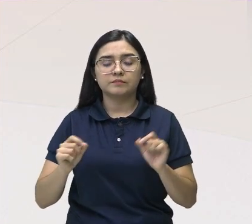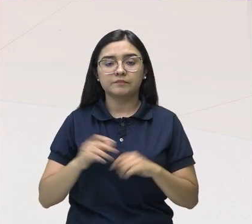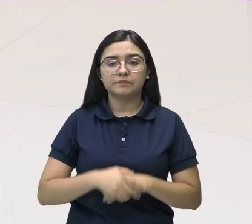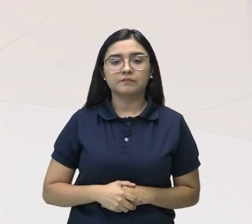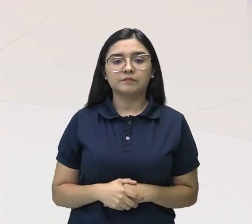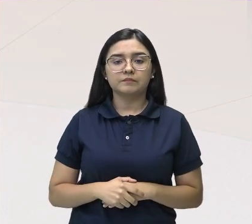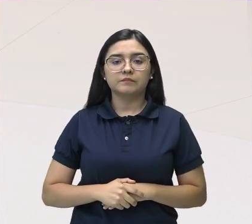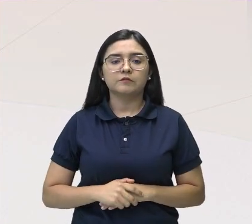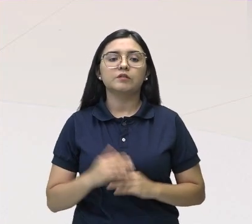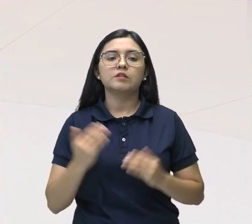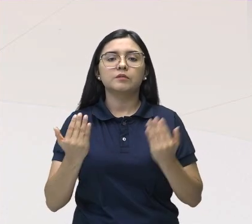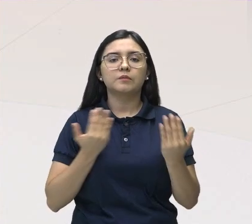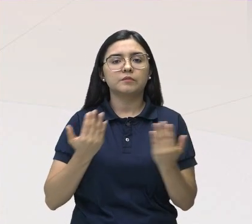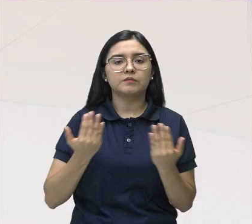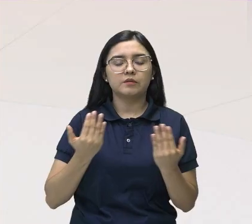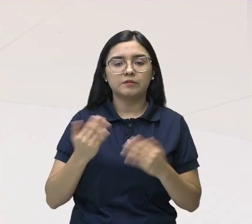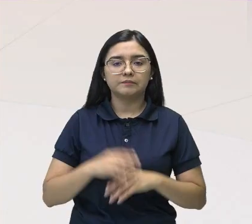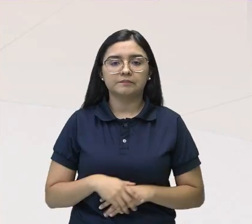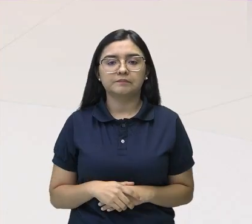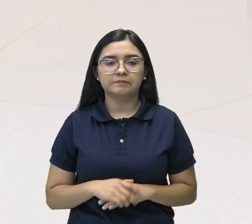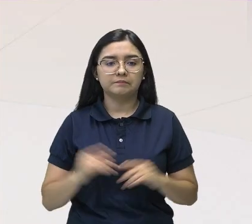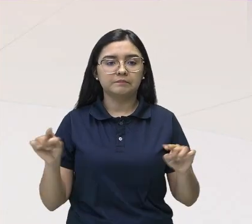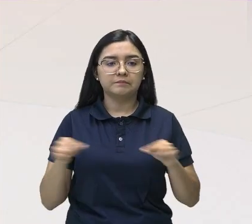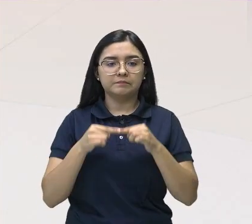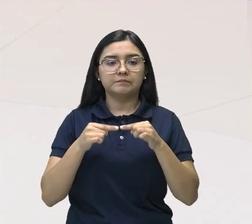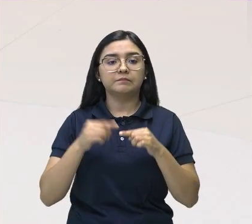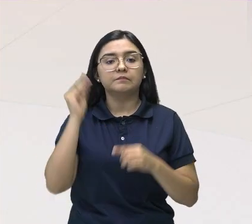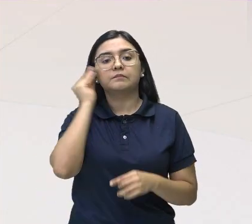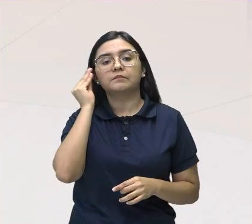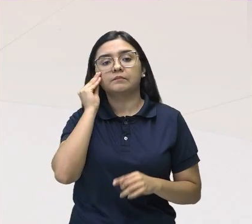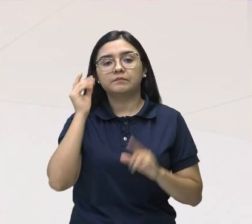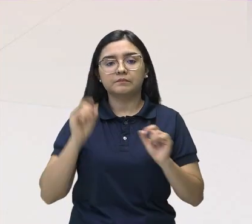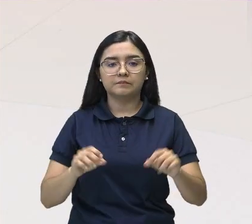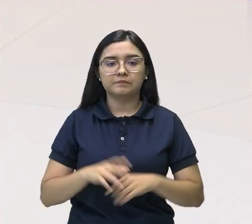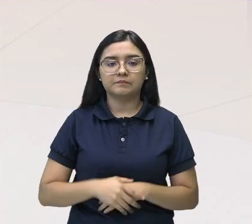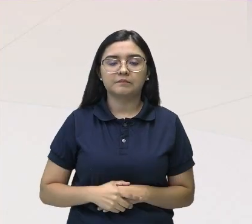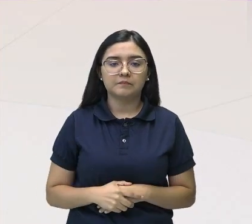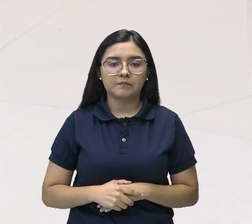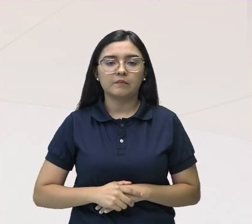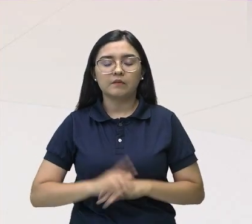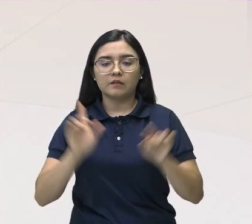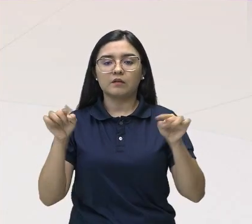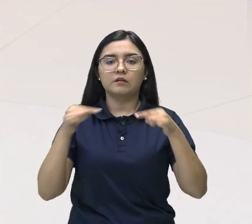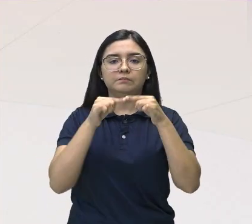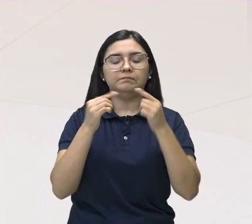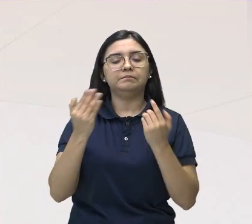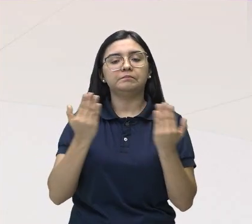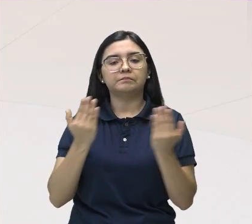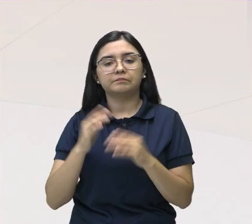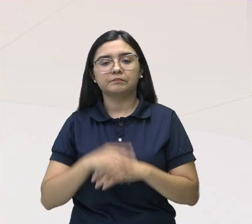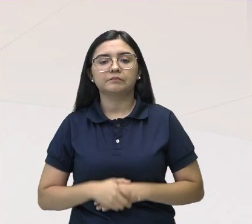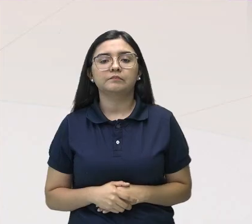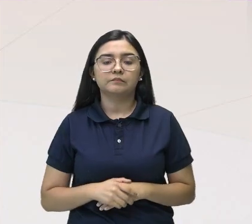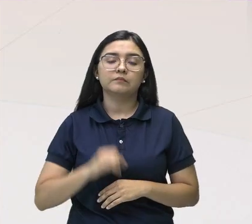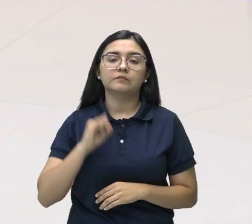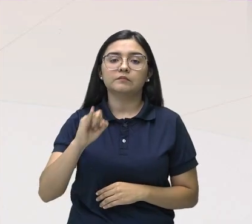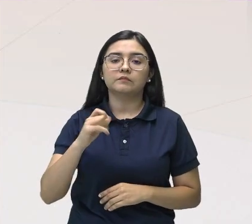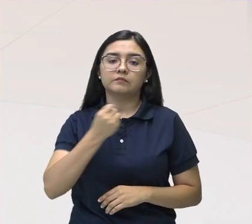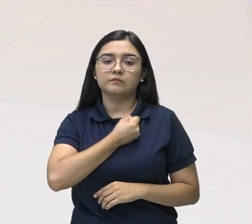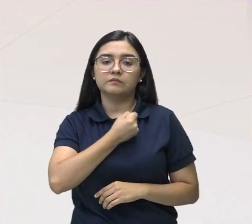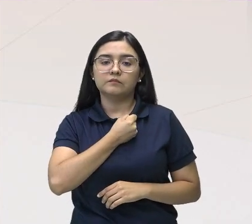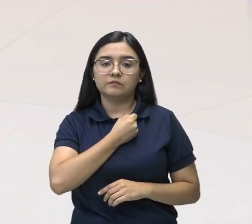grandezas são diretamente proporcionais? Observe aqui, ó, diretamente proporcionais. Quando uma